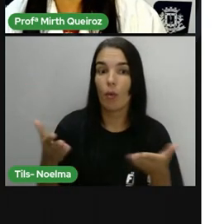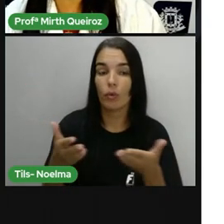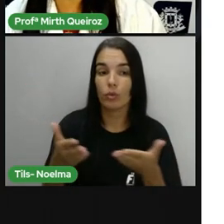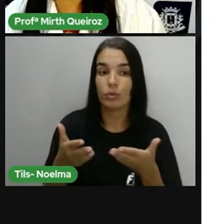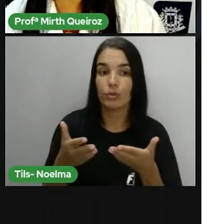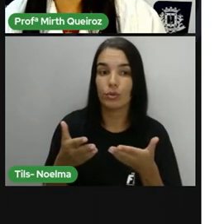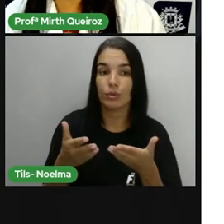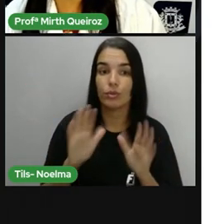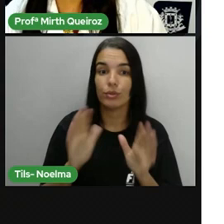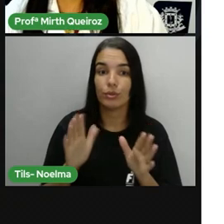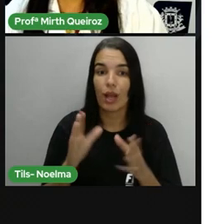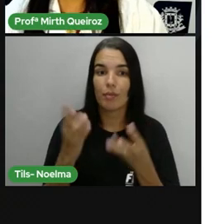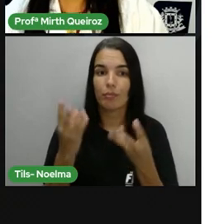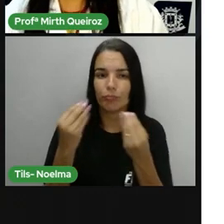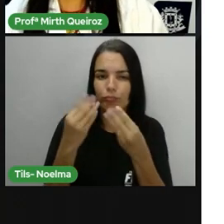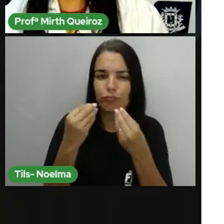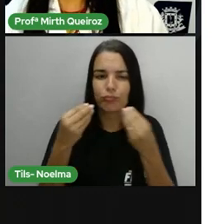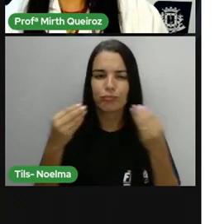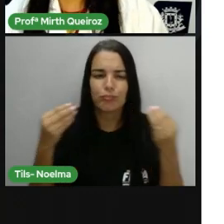Praticamente nós já temos